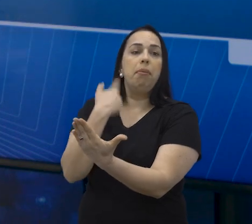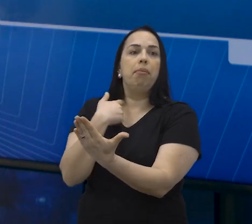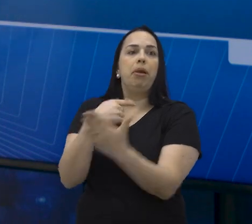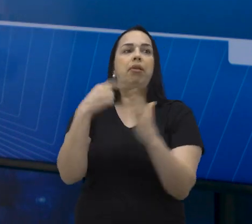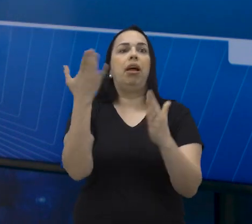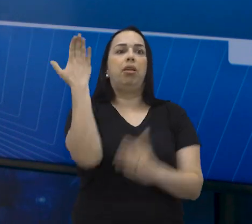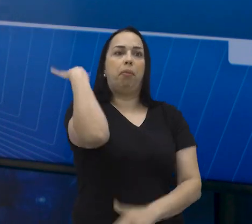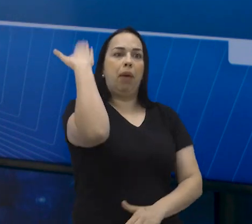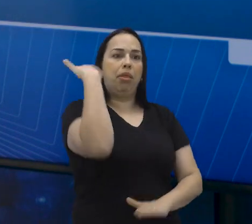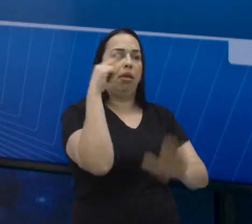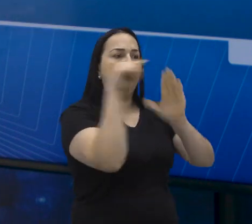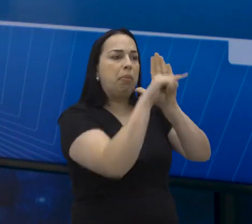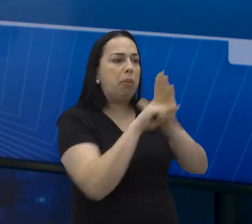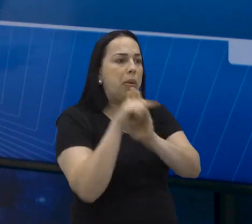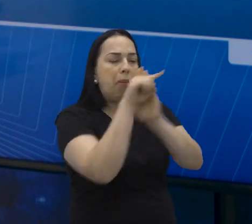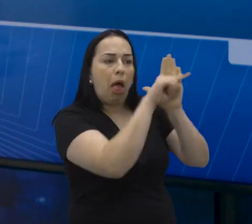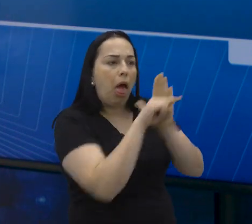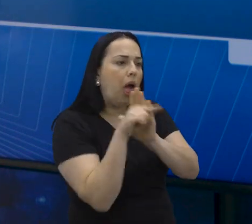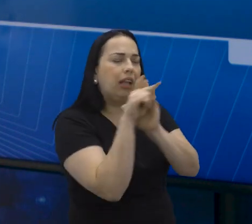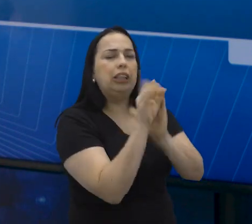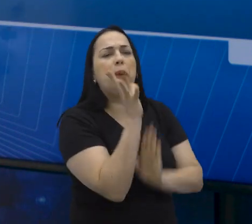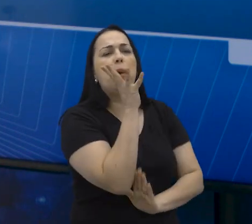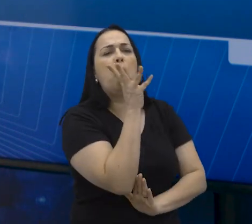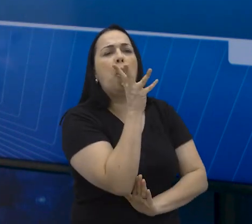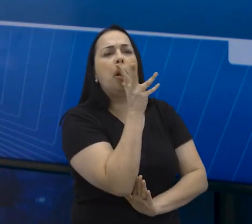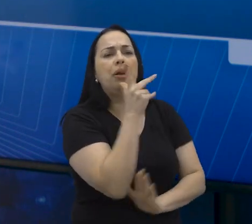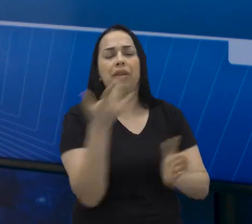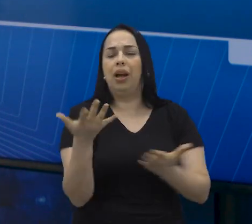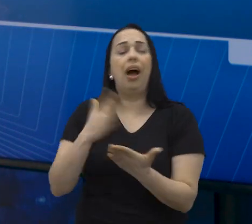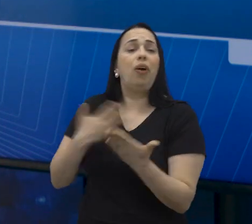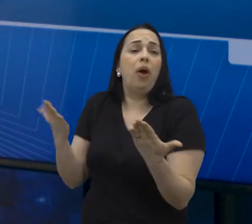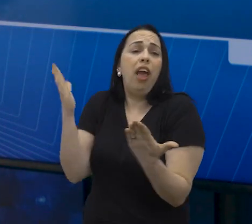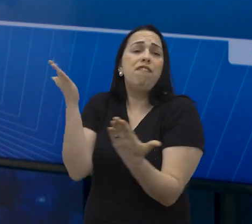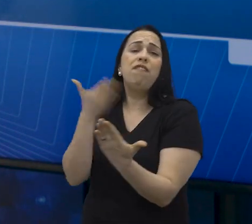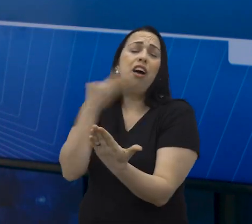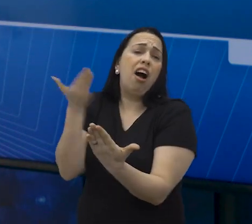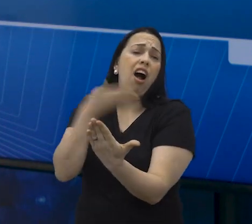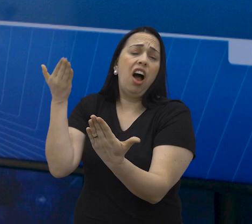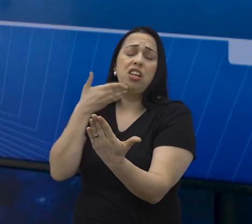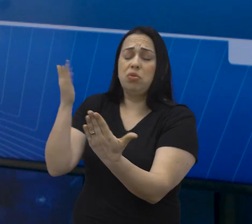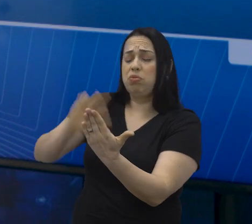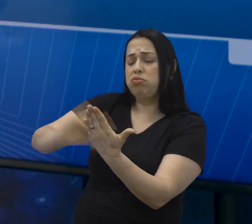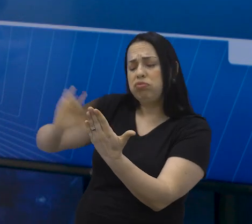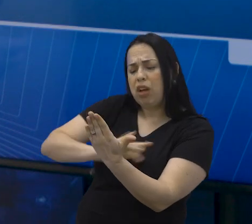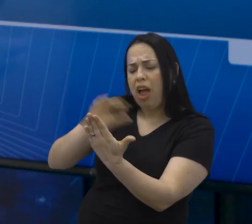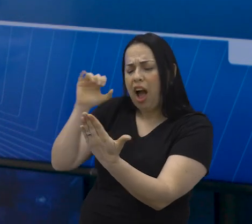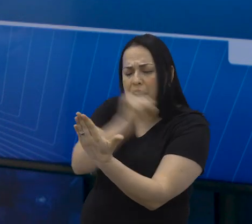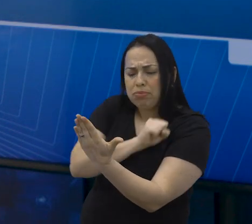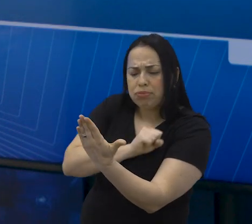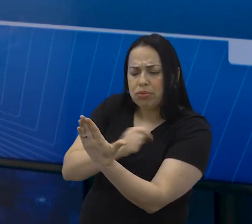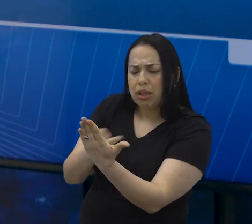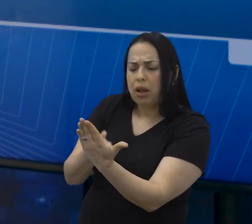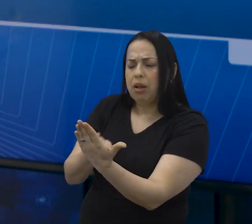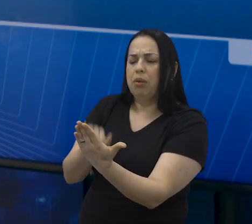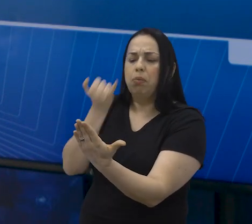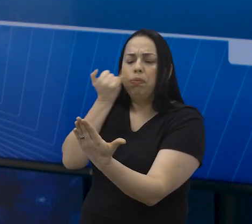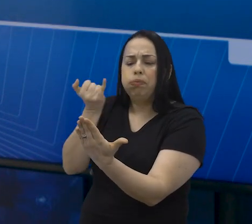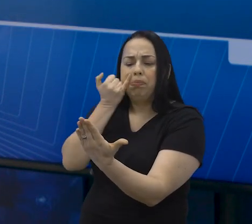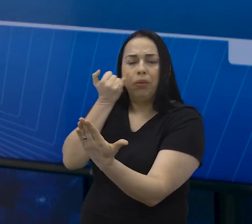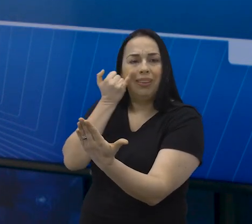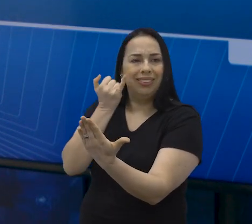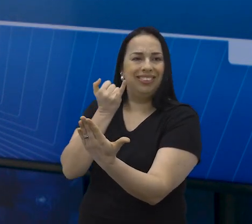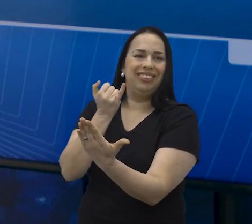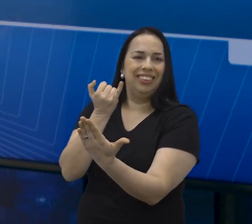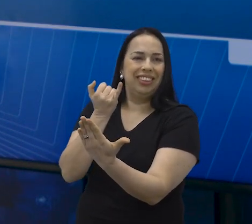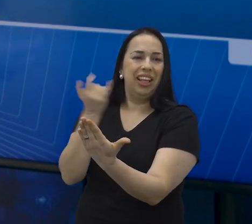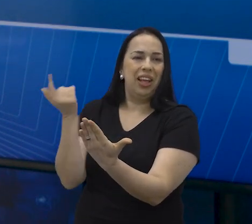precisávamos buscar com outros meios, que demorava mais, a gente tem ali muito rápido no celular, e a questão de você ter o que